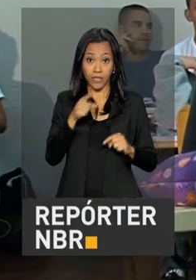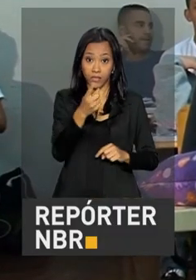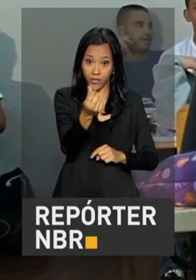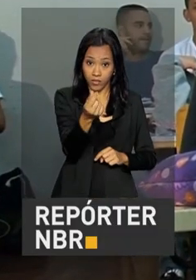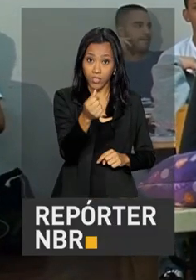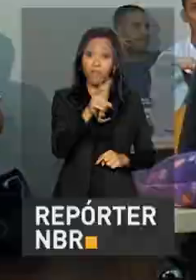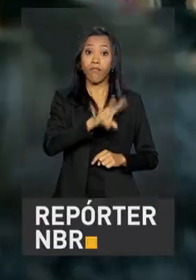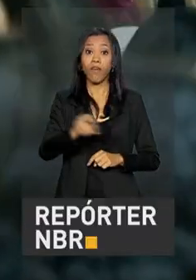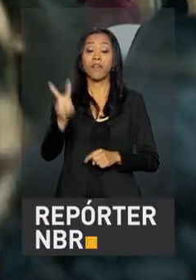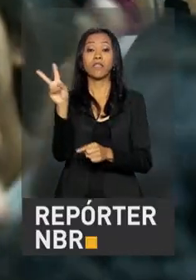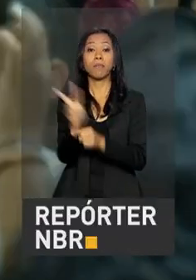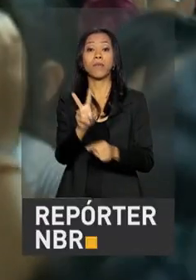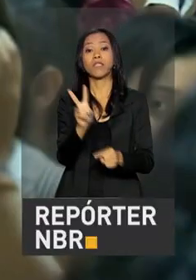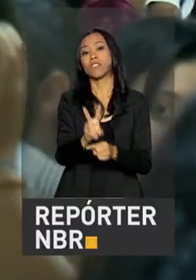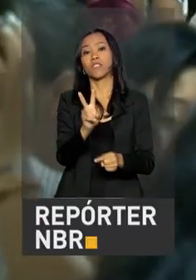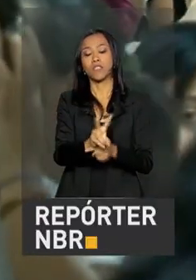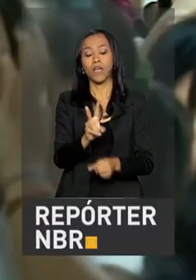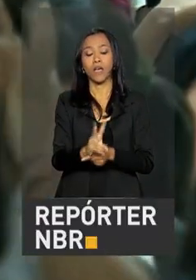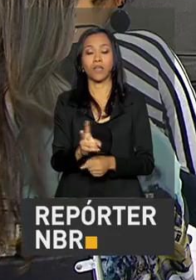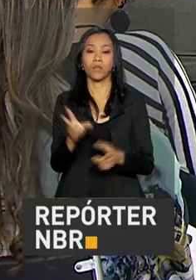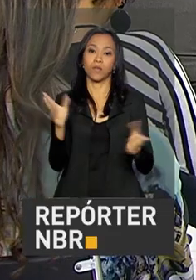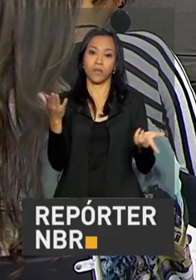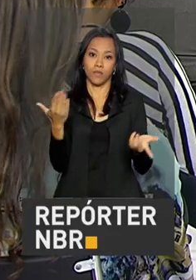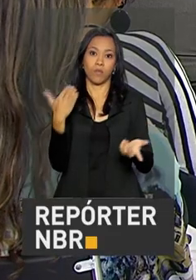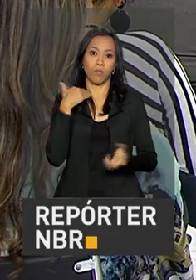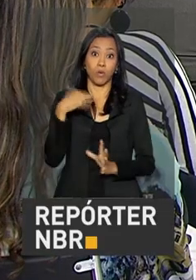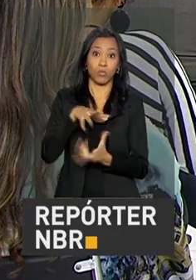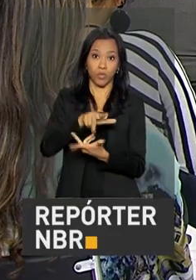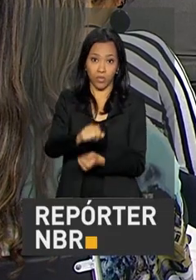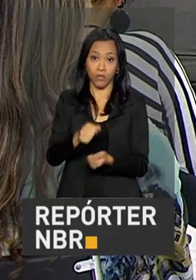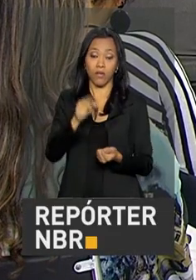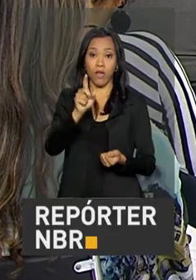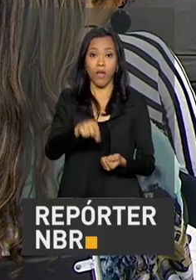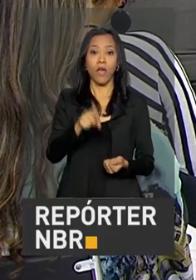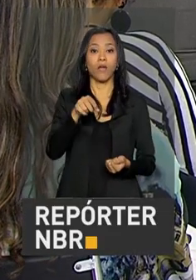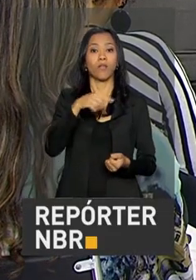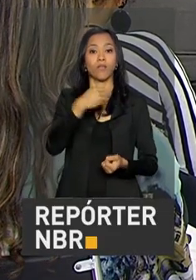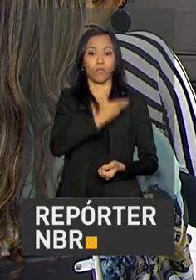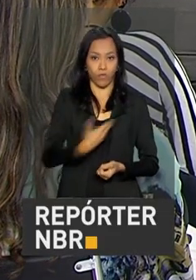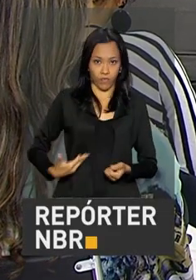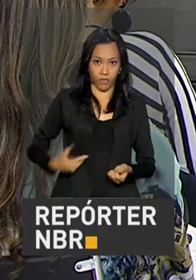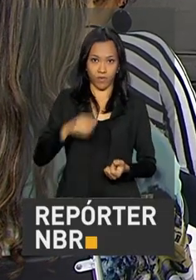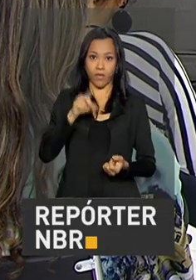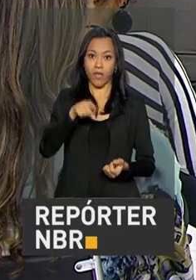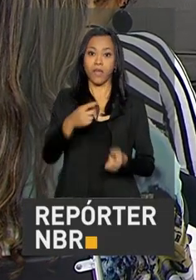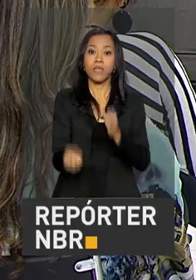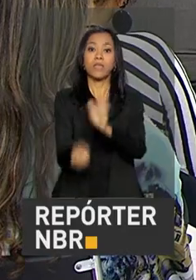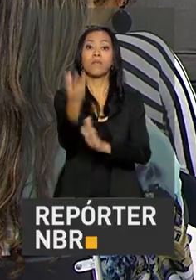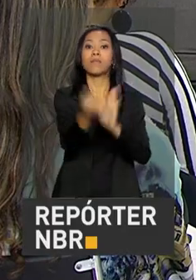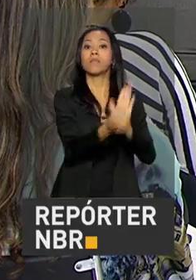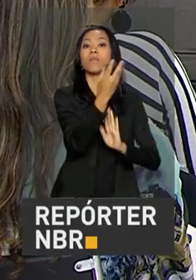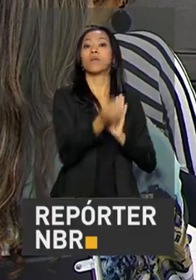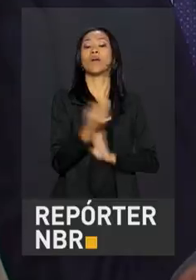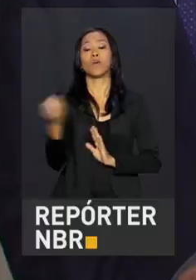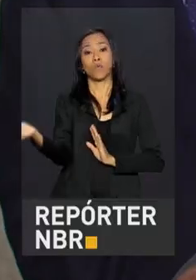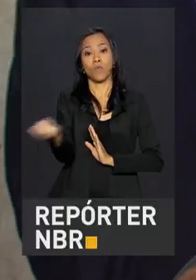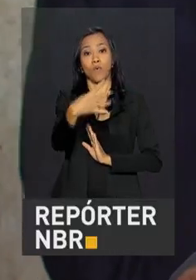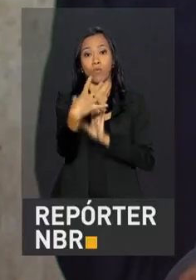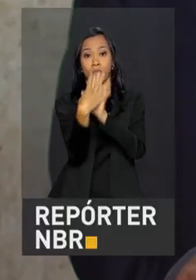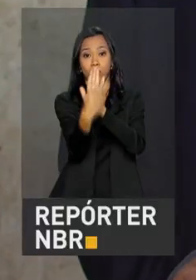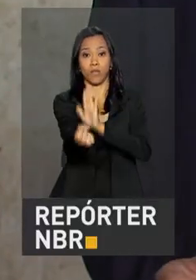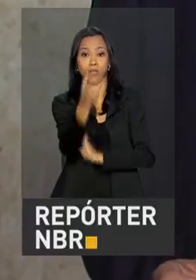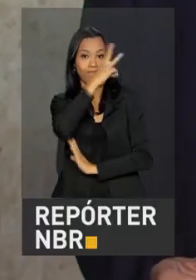ser emprestado pelo governo junto ao Banco Mundial. A meta é investir na implantação do novo ensino médio nos estados.